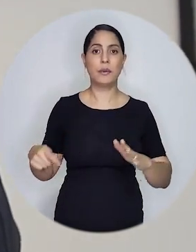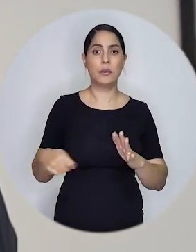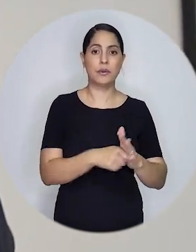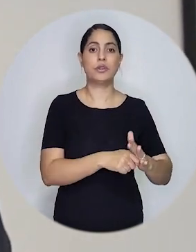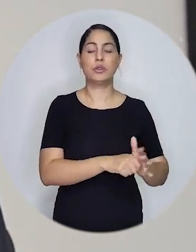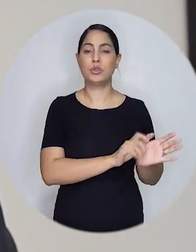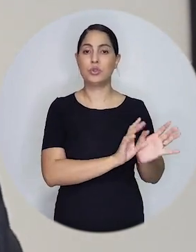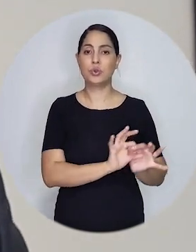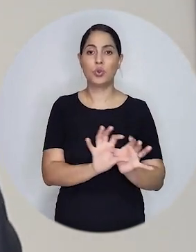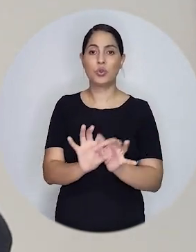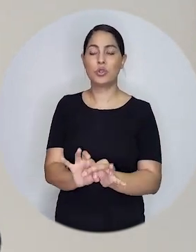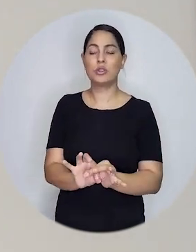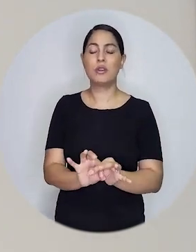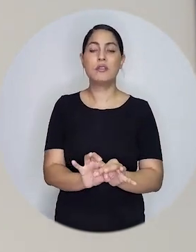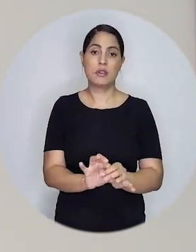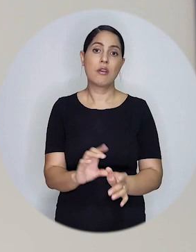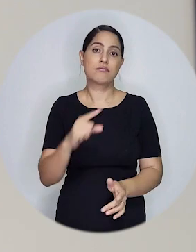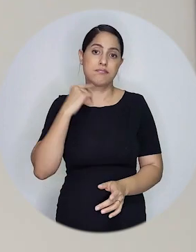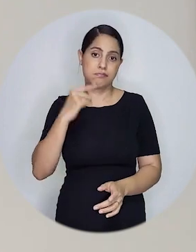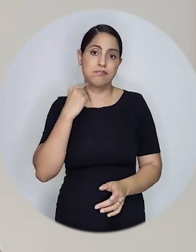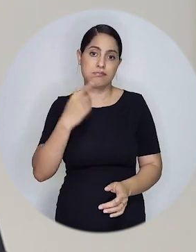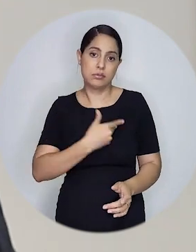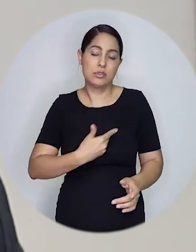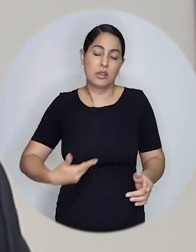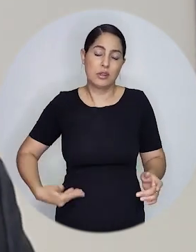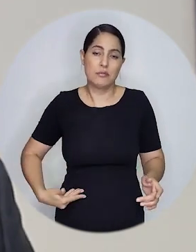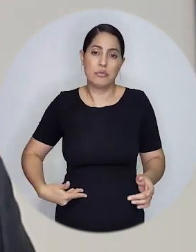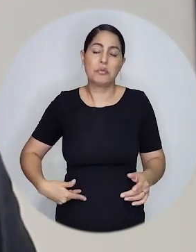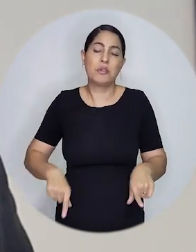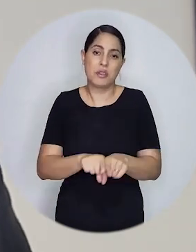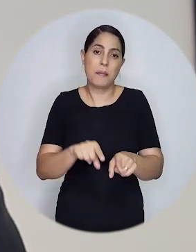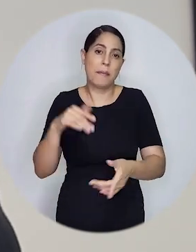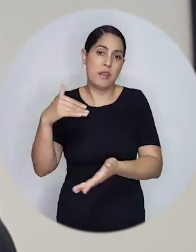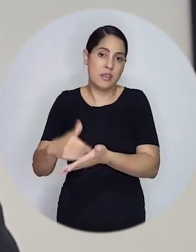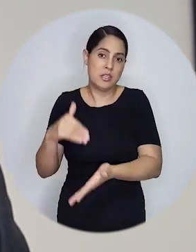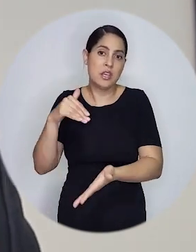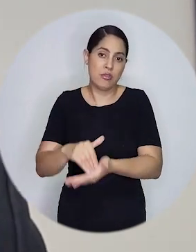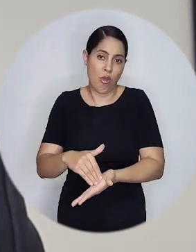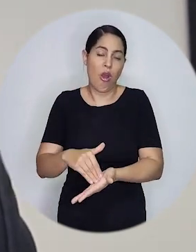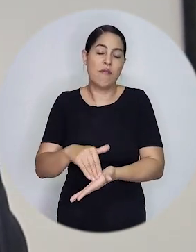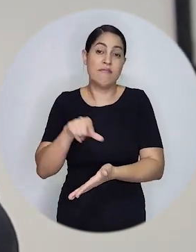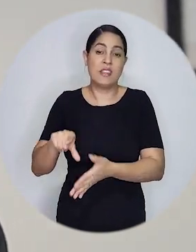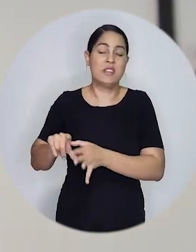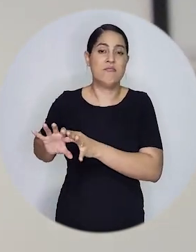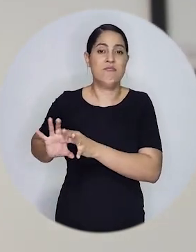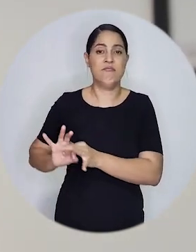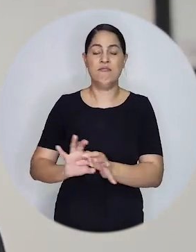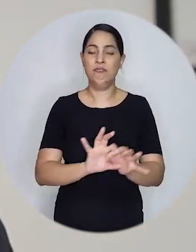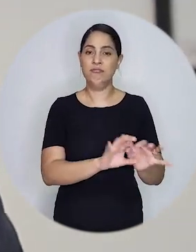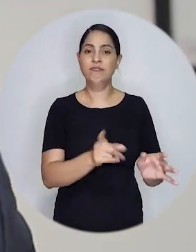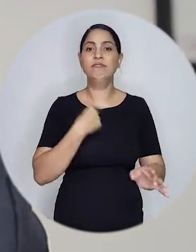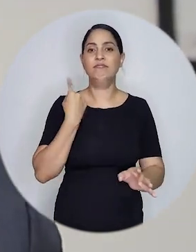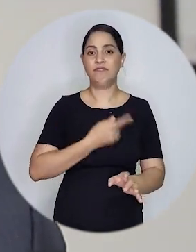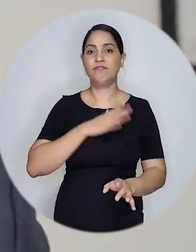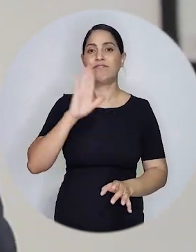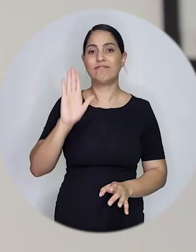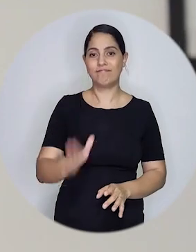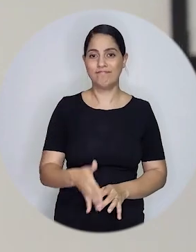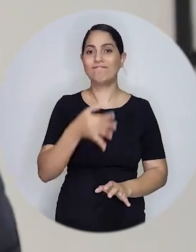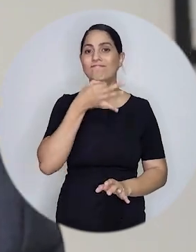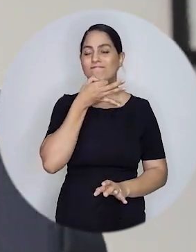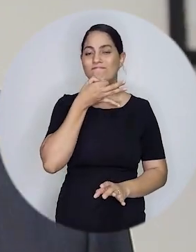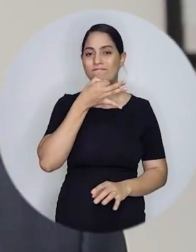da advocacia, sejam estes procuradores, sejam estes advogados que trabalhem em escritórios. Eu acho que